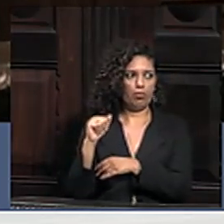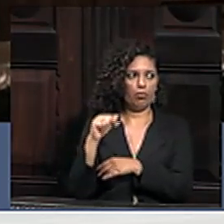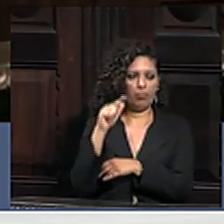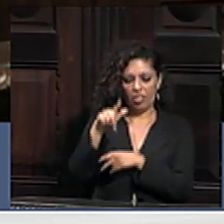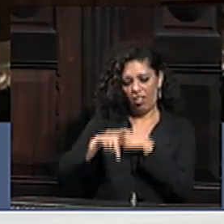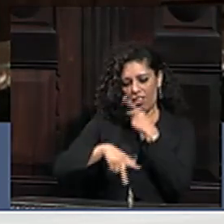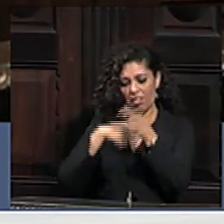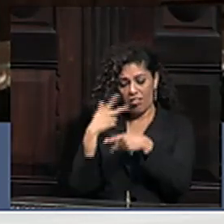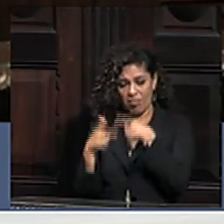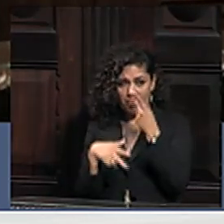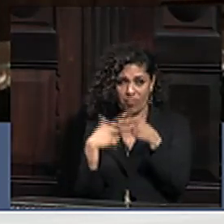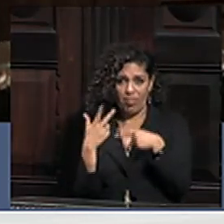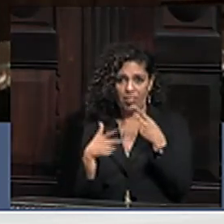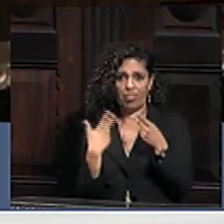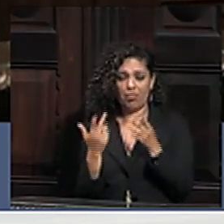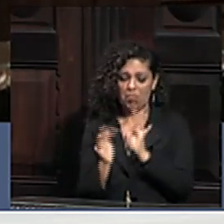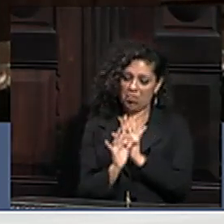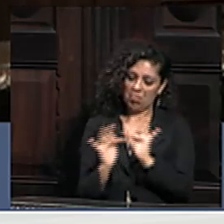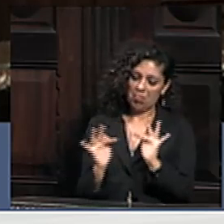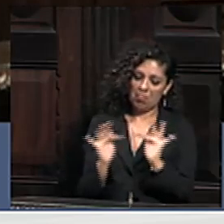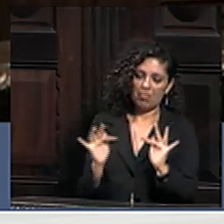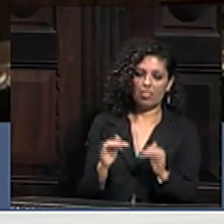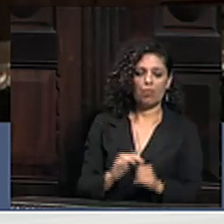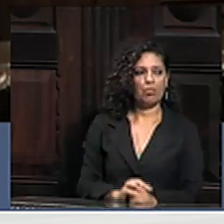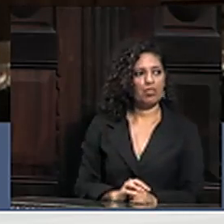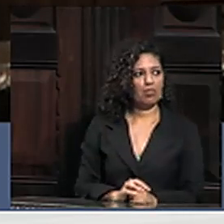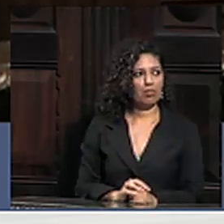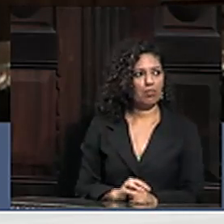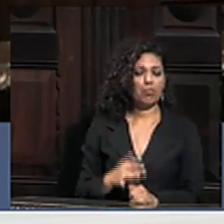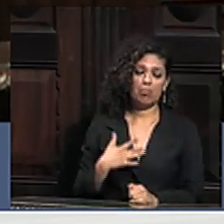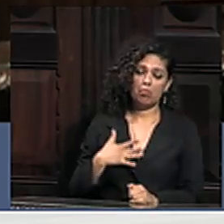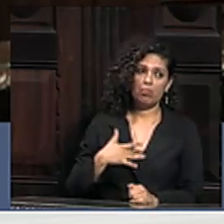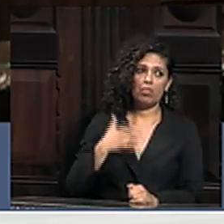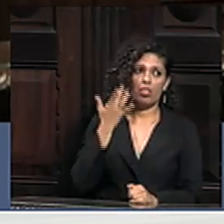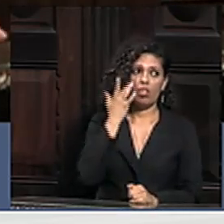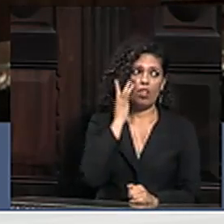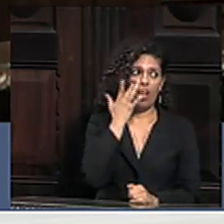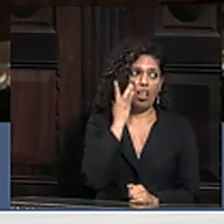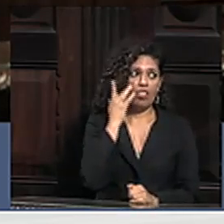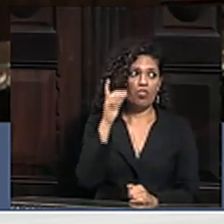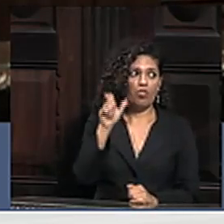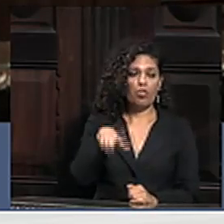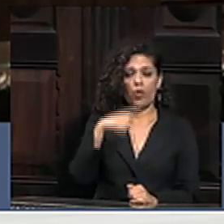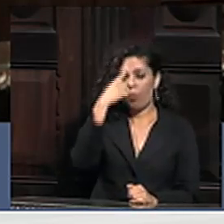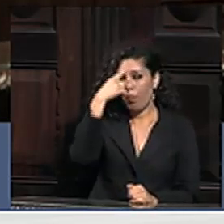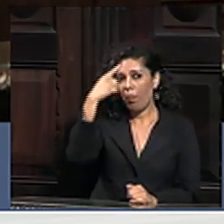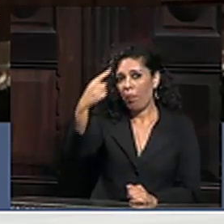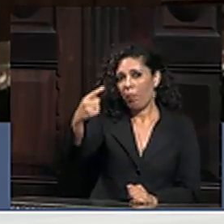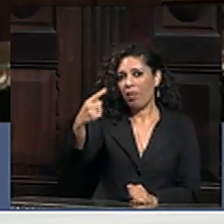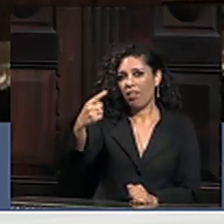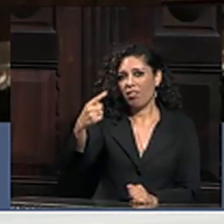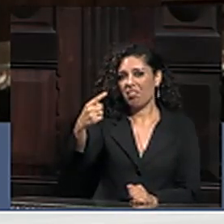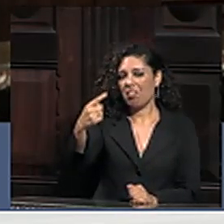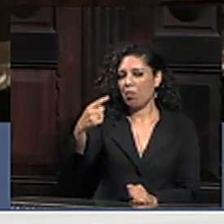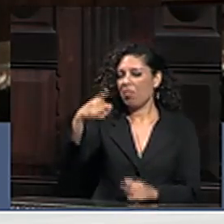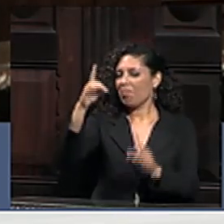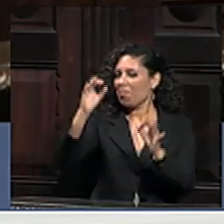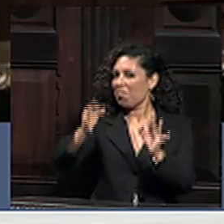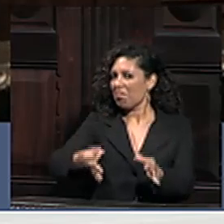da justiça. Claro que isso é uma pilhéria, porque não tem nada de